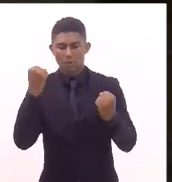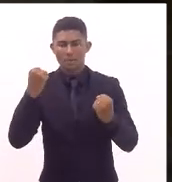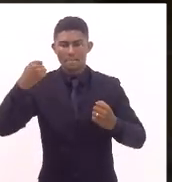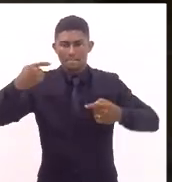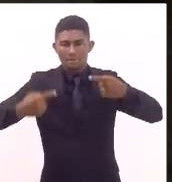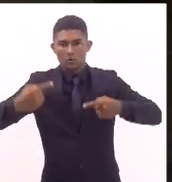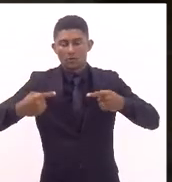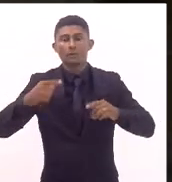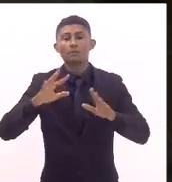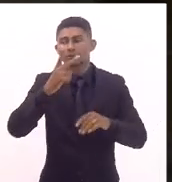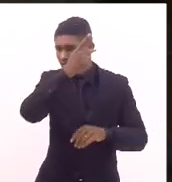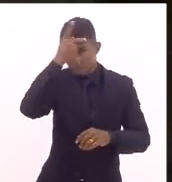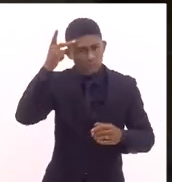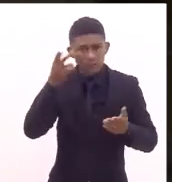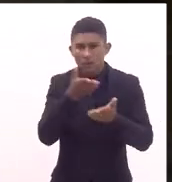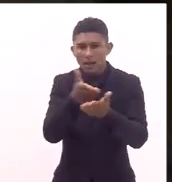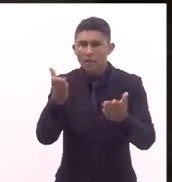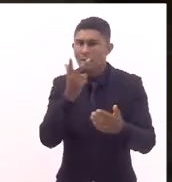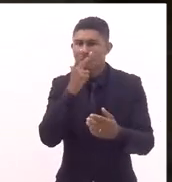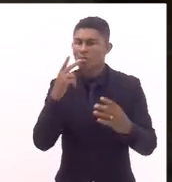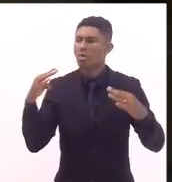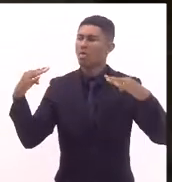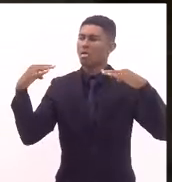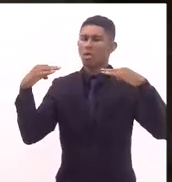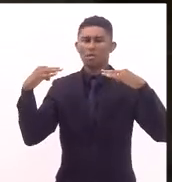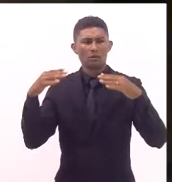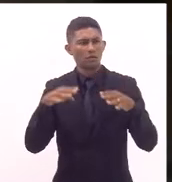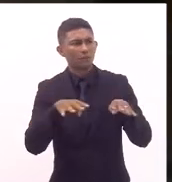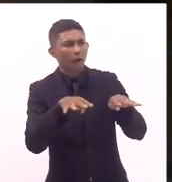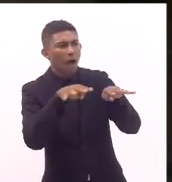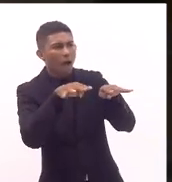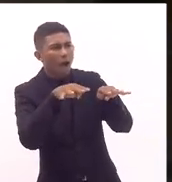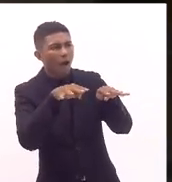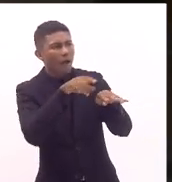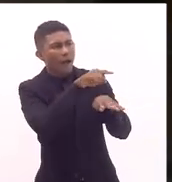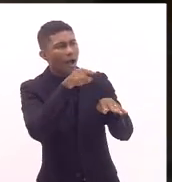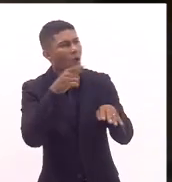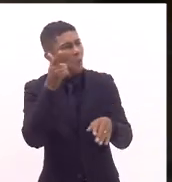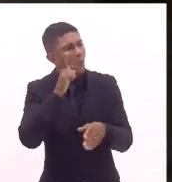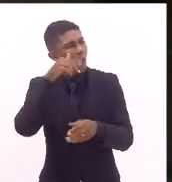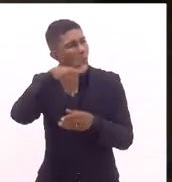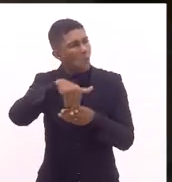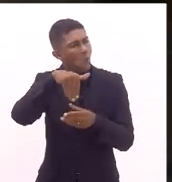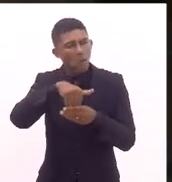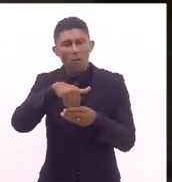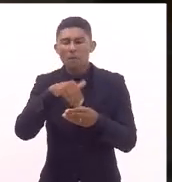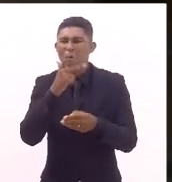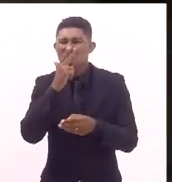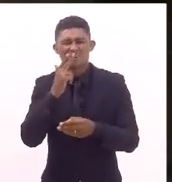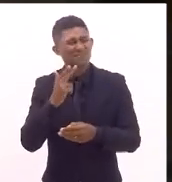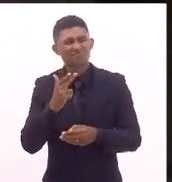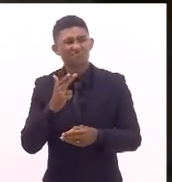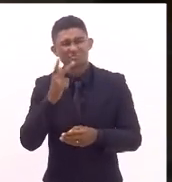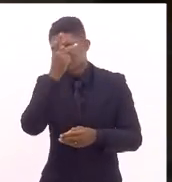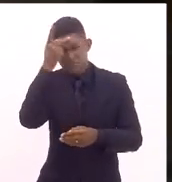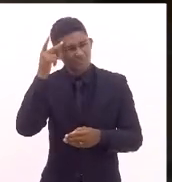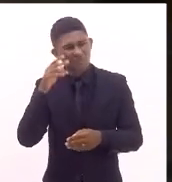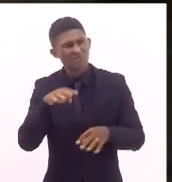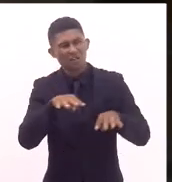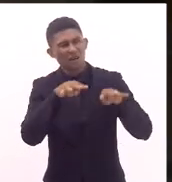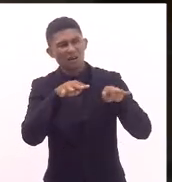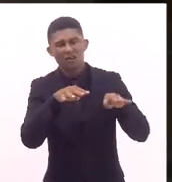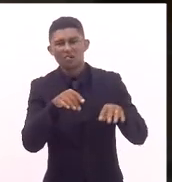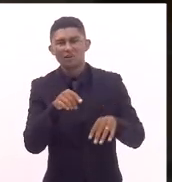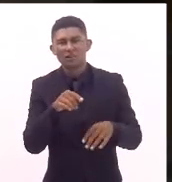pessoas que estão delegadas por uma população a fazer a defesa que tanto nos interessa já